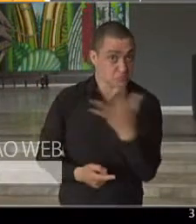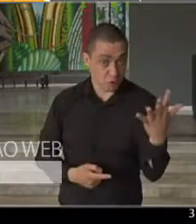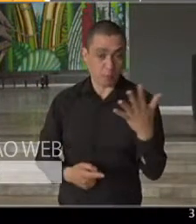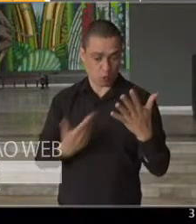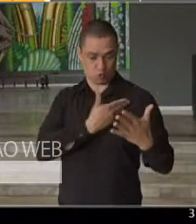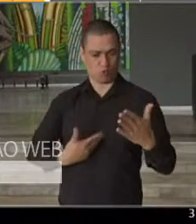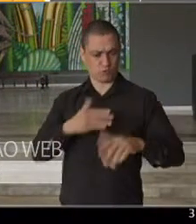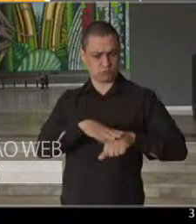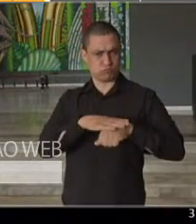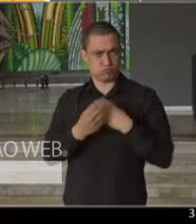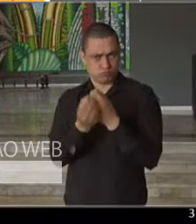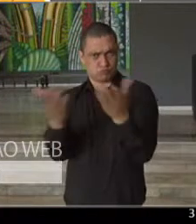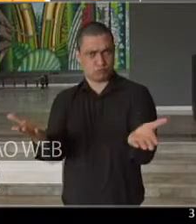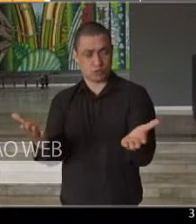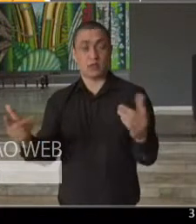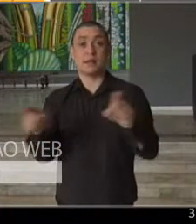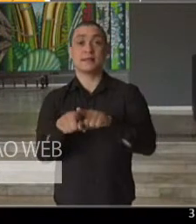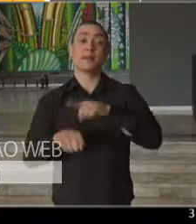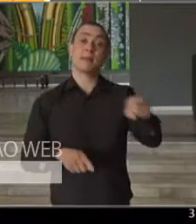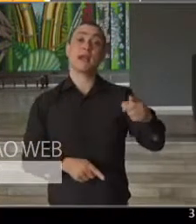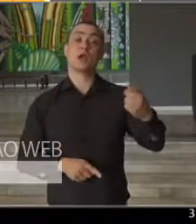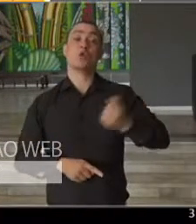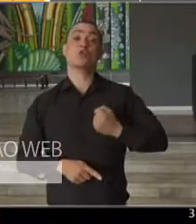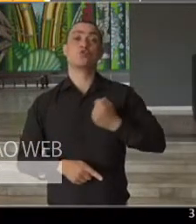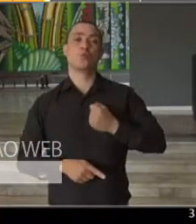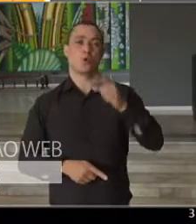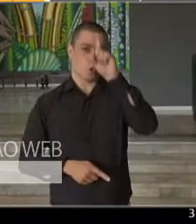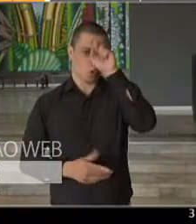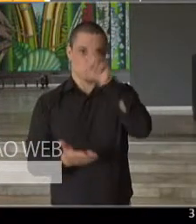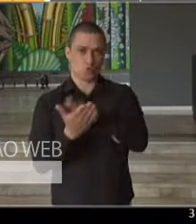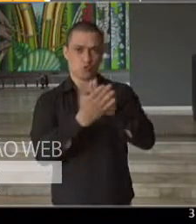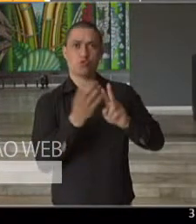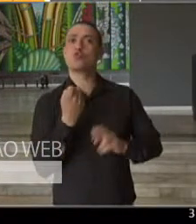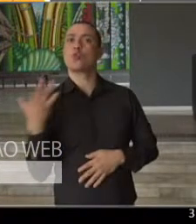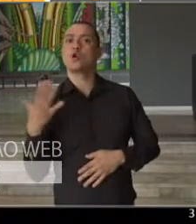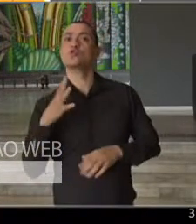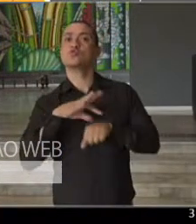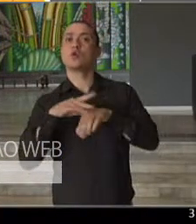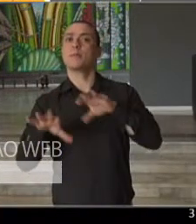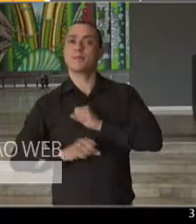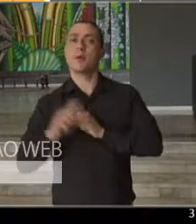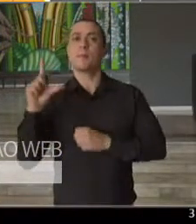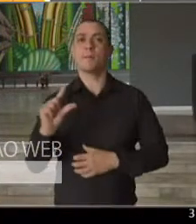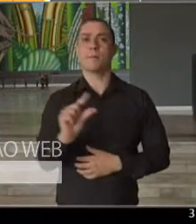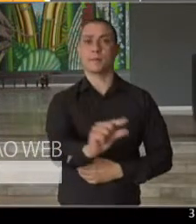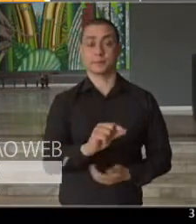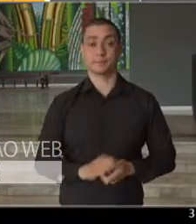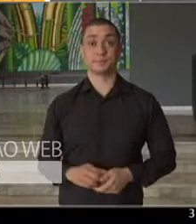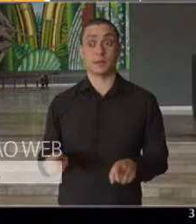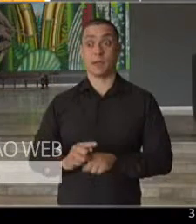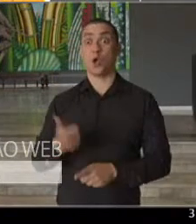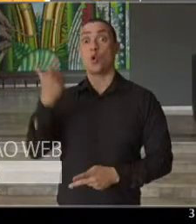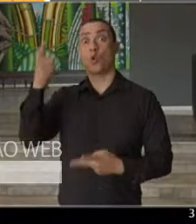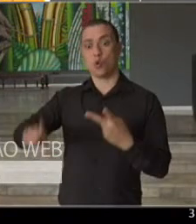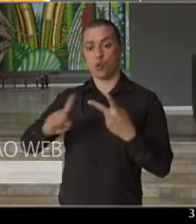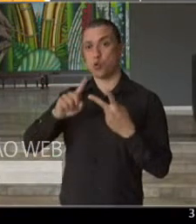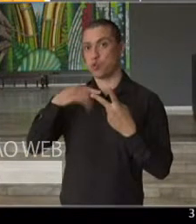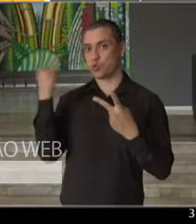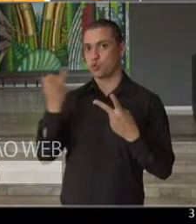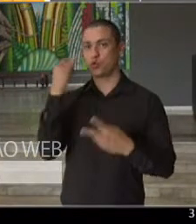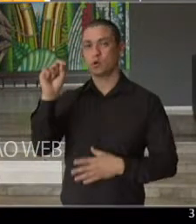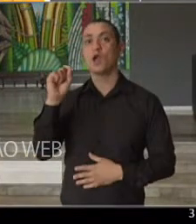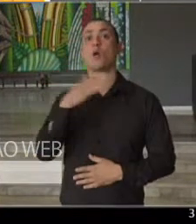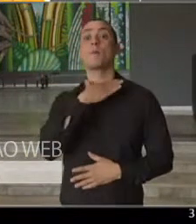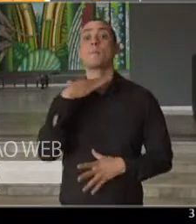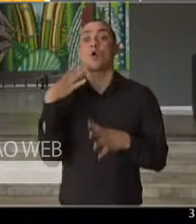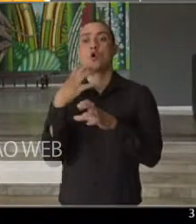pelo governo do estado de São Paulo, quanto pela queda das internações ao longo desse período. Outro fator importante é que, pela primeira vez, os